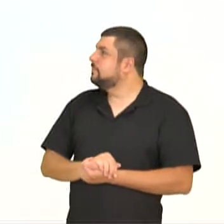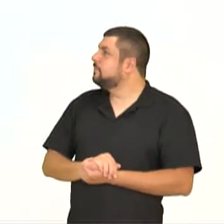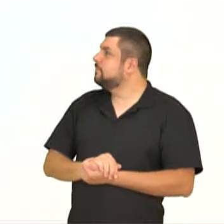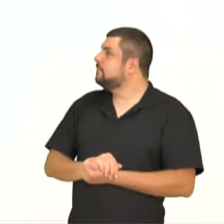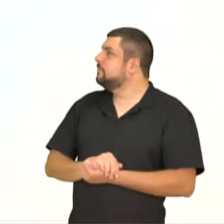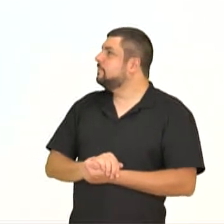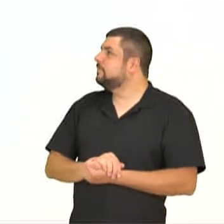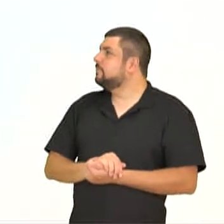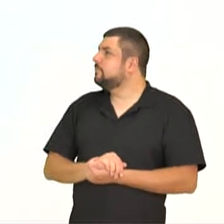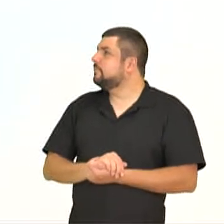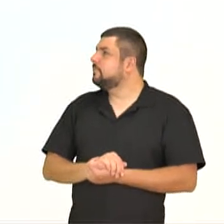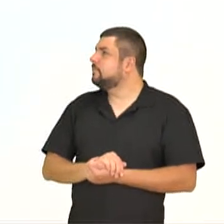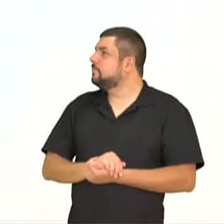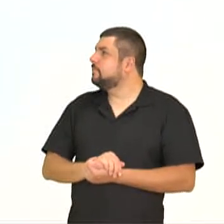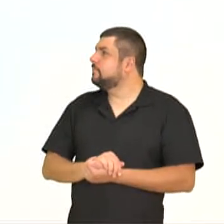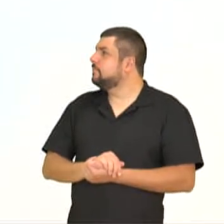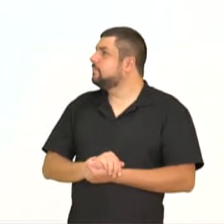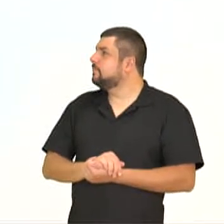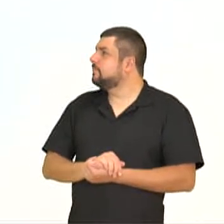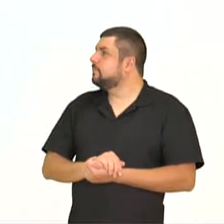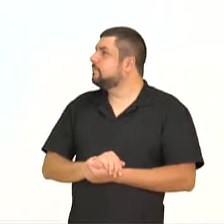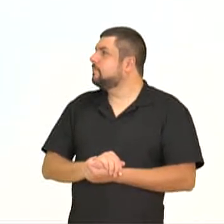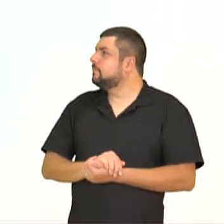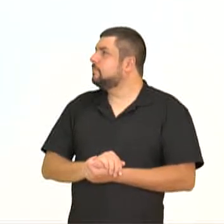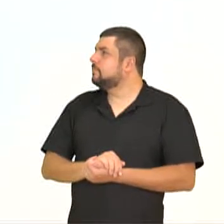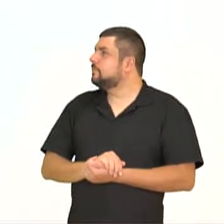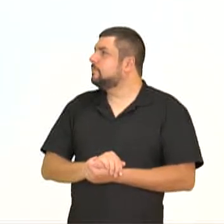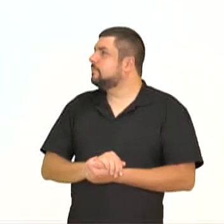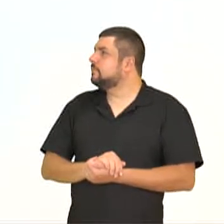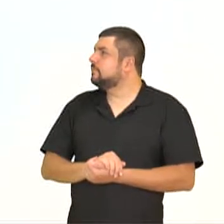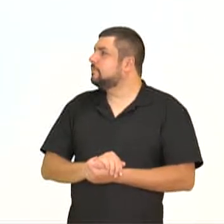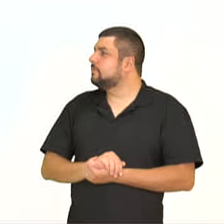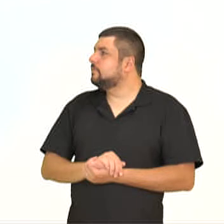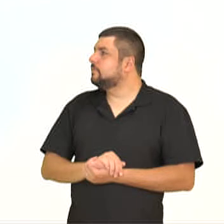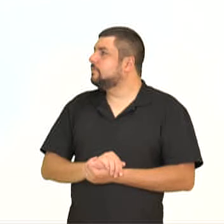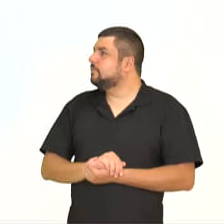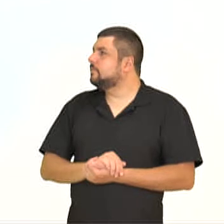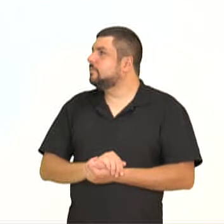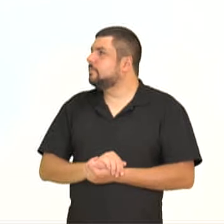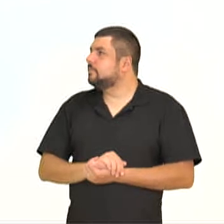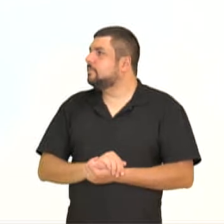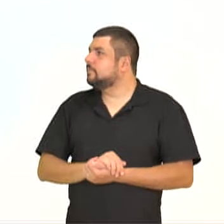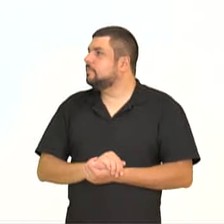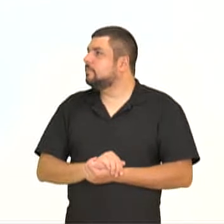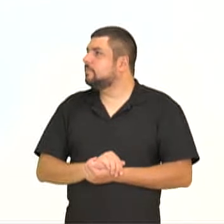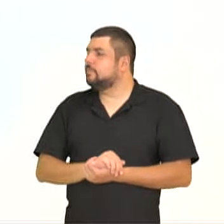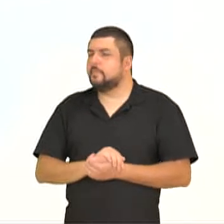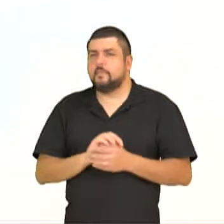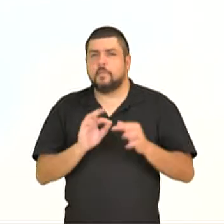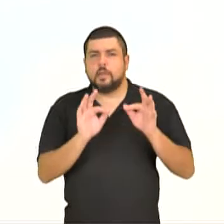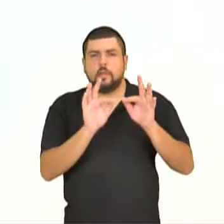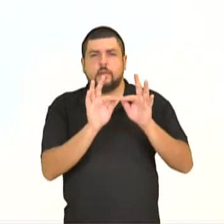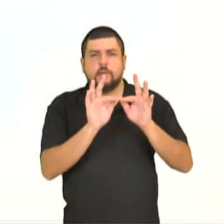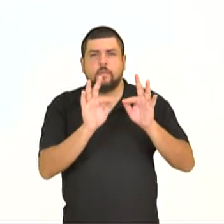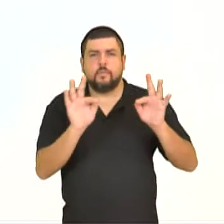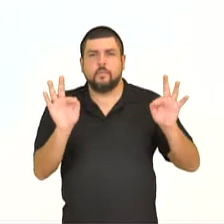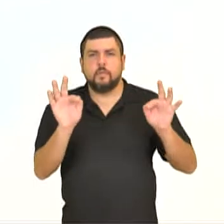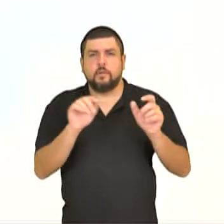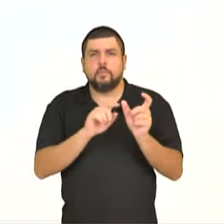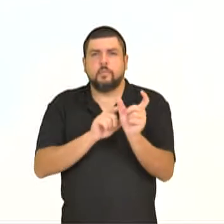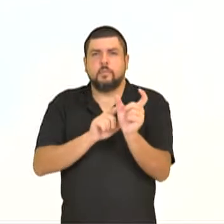condicional irregular correspondiente. Aquí, letra A. En otra época, esa